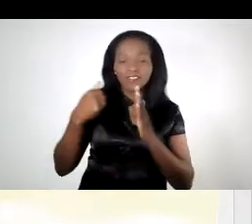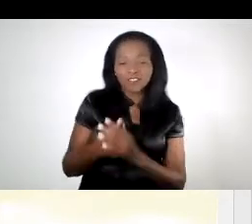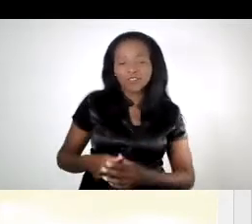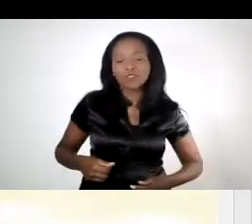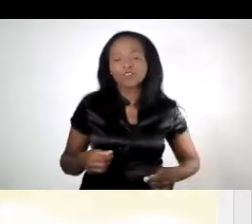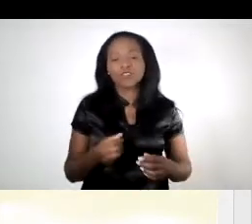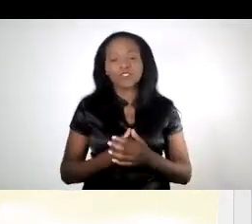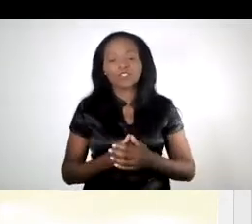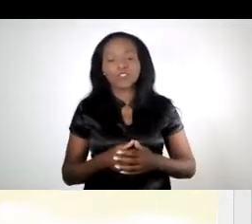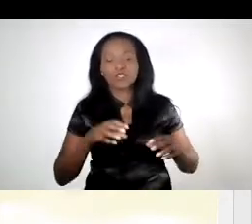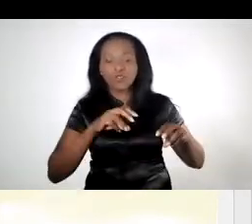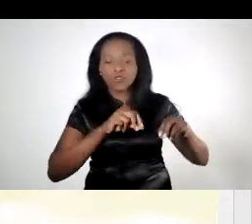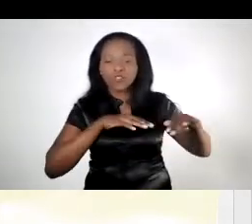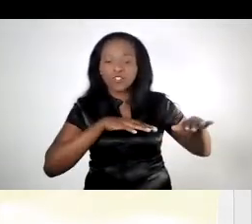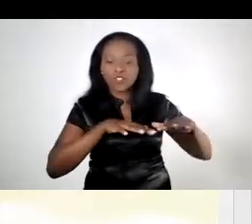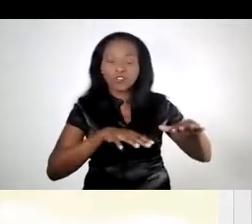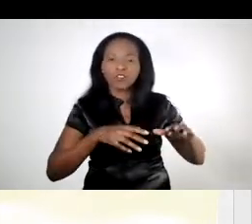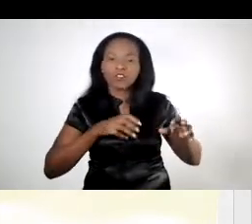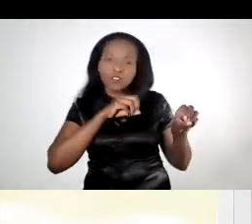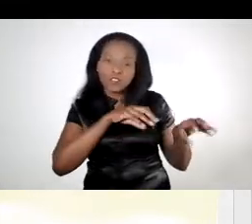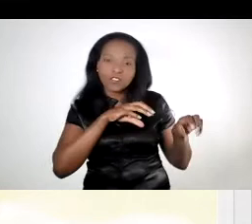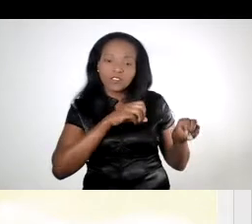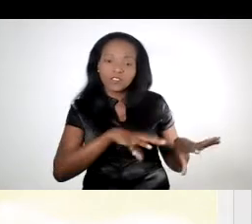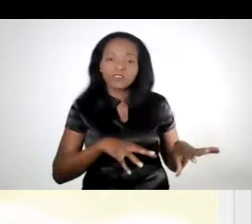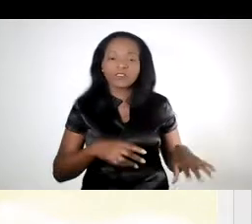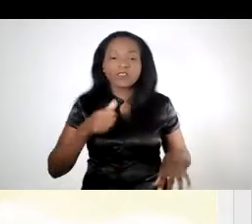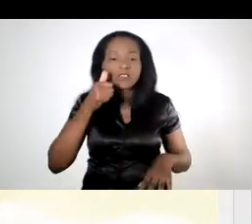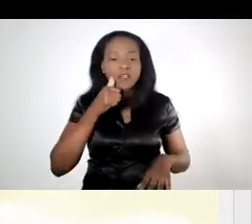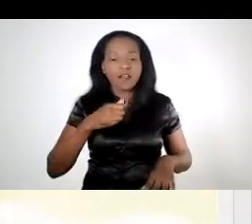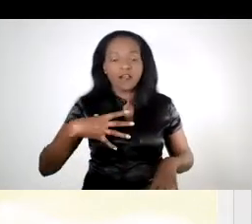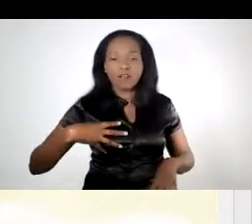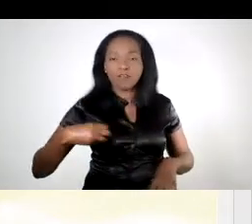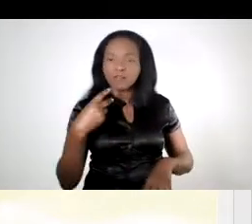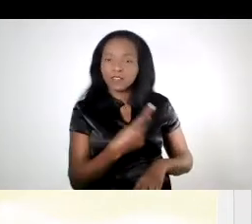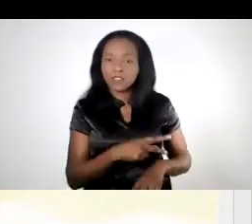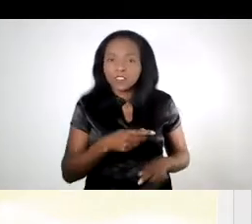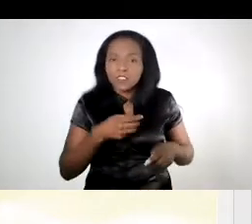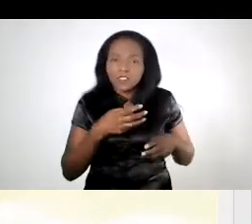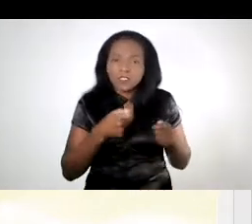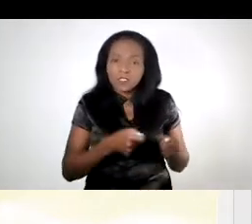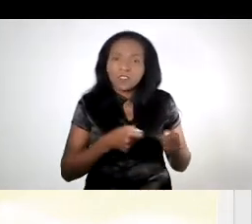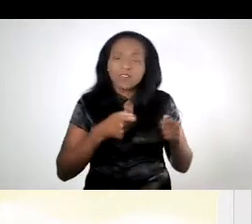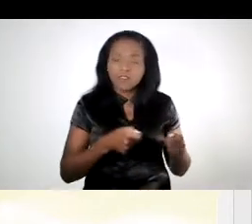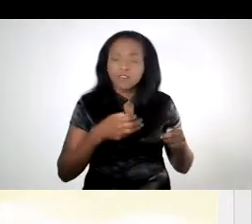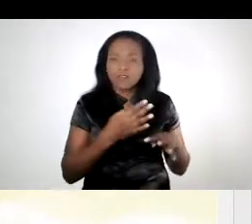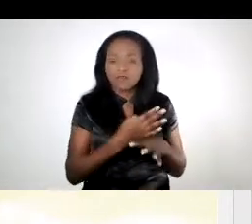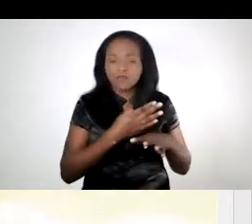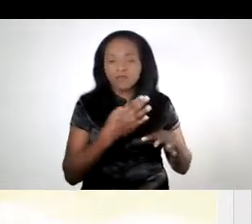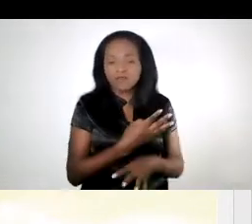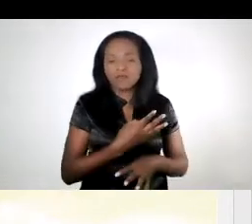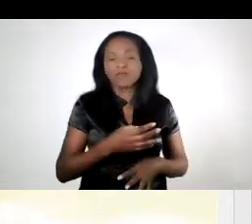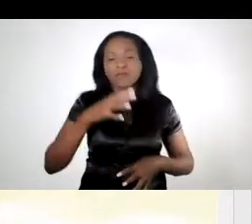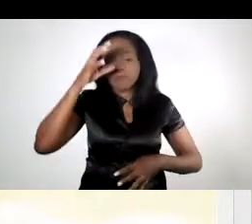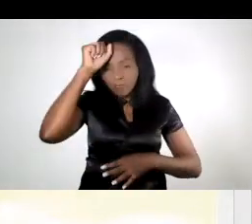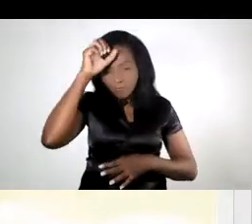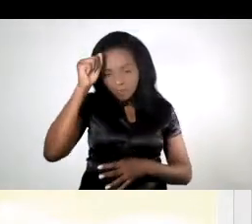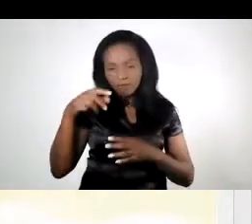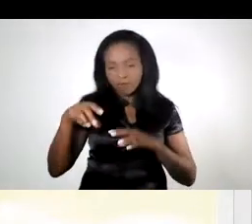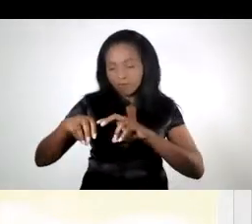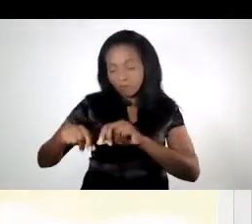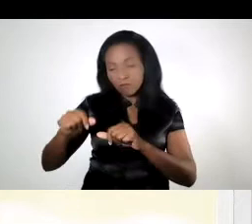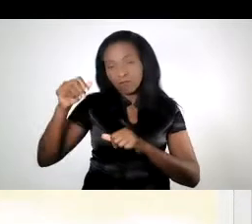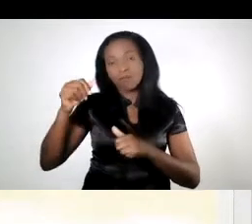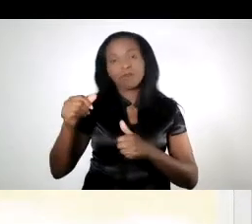filha Resistência. Aqui eles aprenderam a trabalhar na terra e dela adquiriram muitos